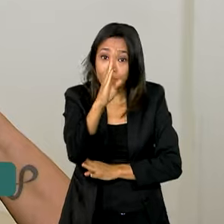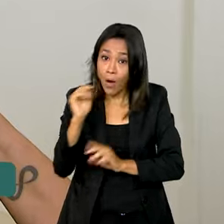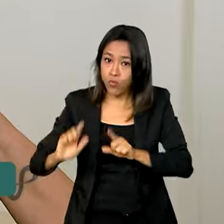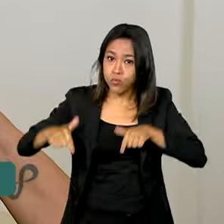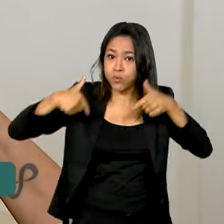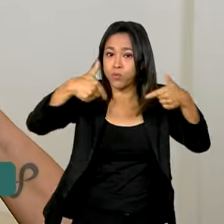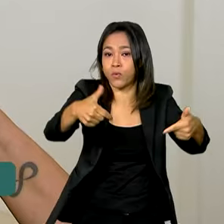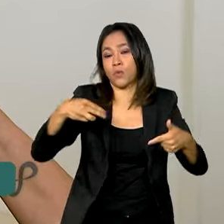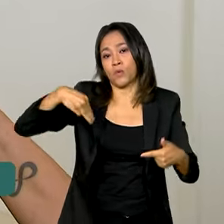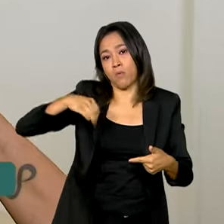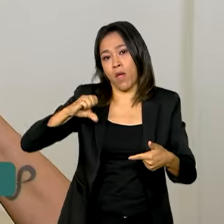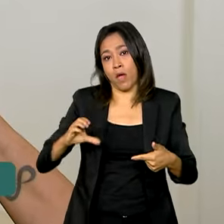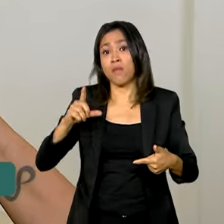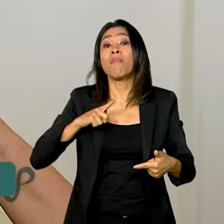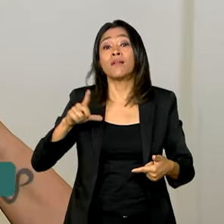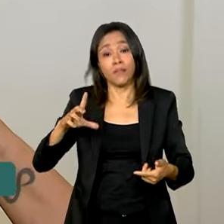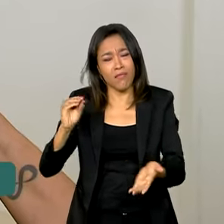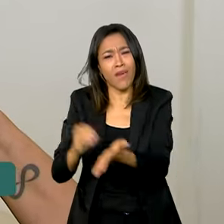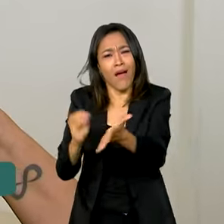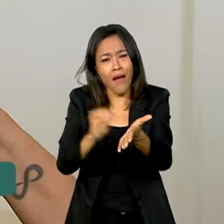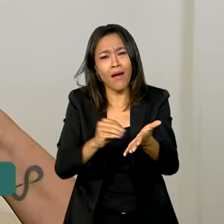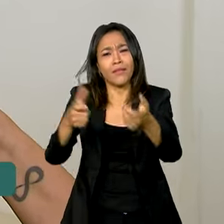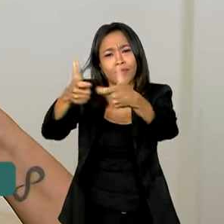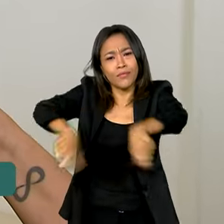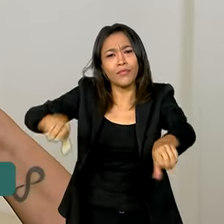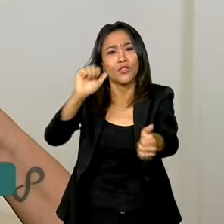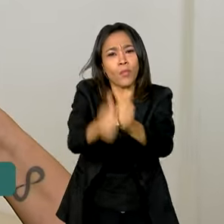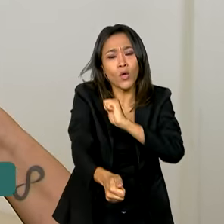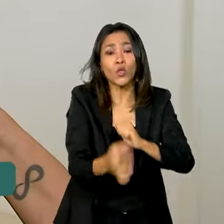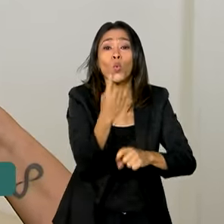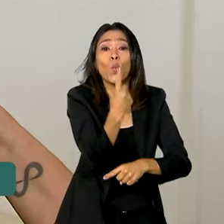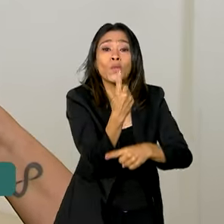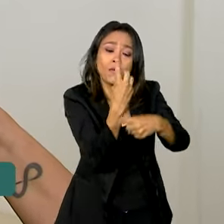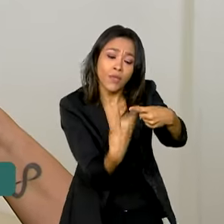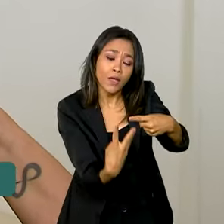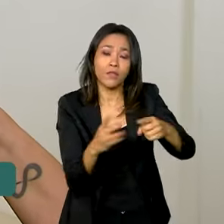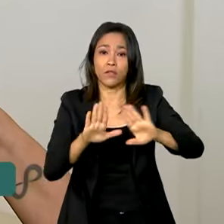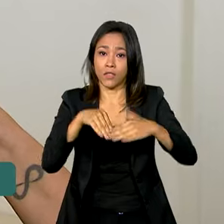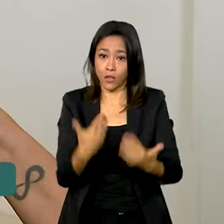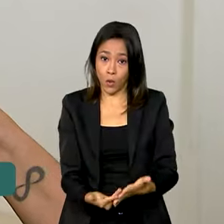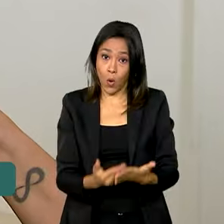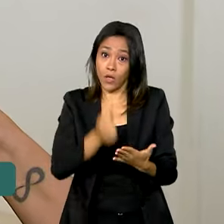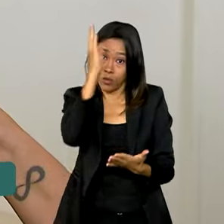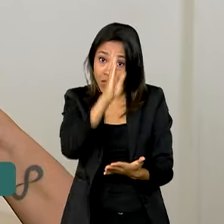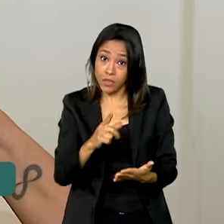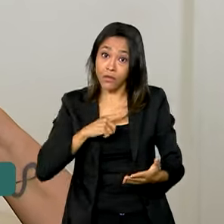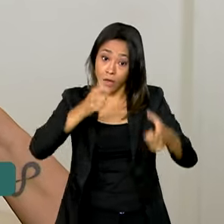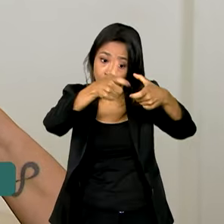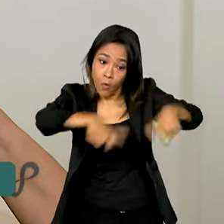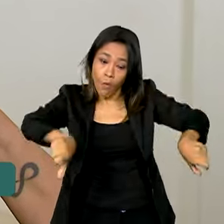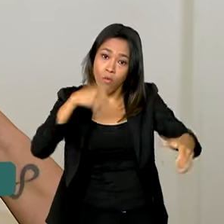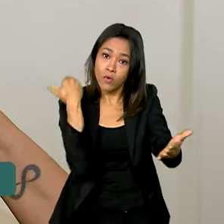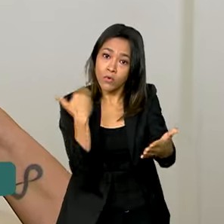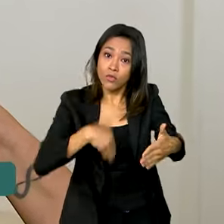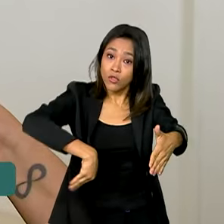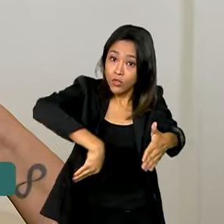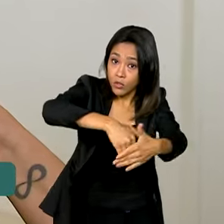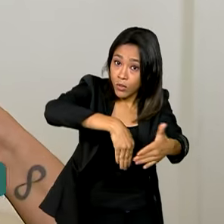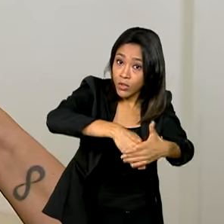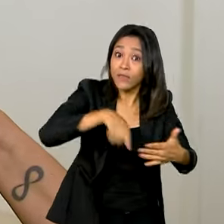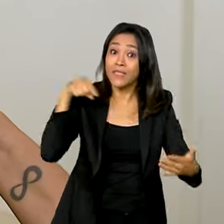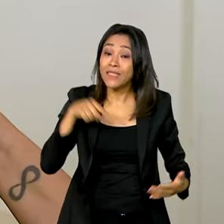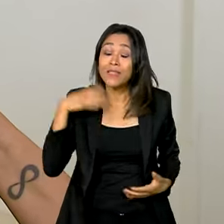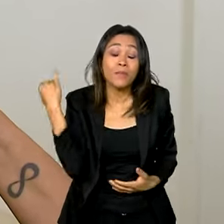temos também muitas quadras esportivas. Hoje só um terço das nossas escolas no Brasil tem quadras esportivas. E isso é super importante,